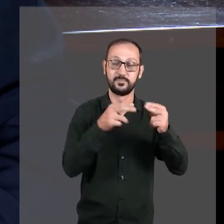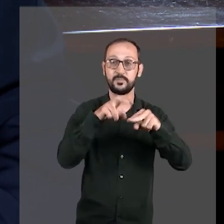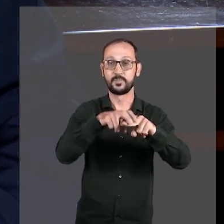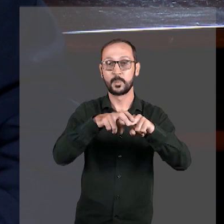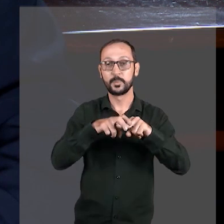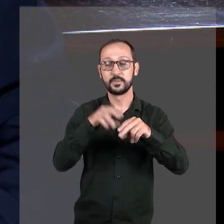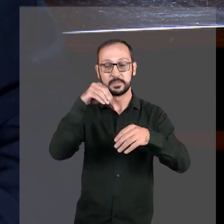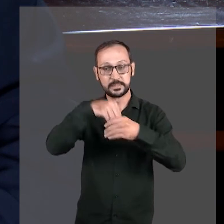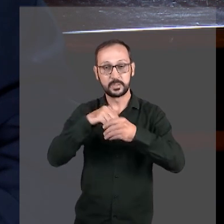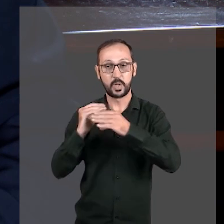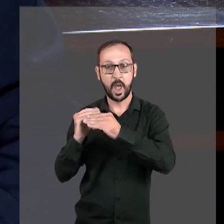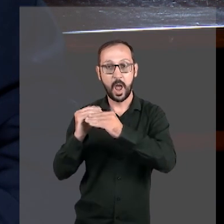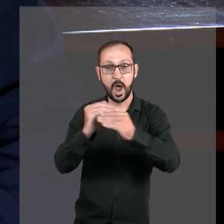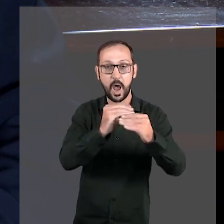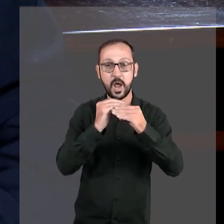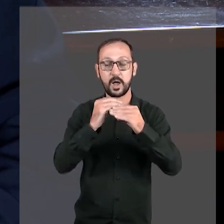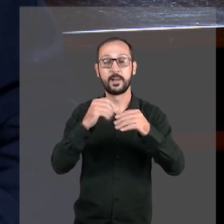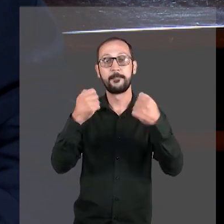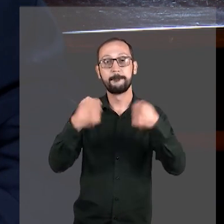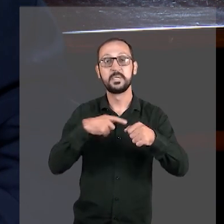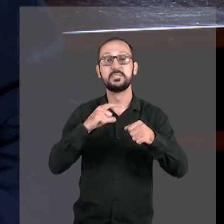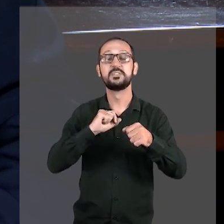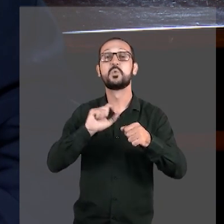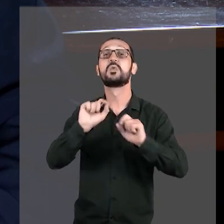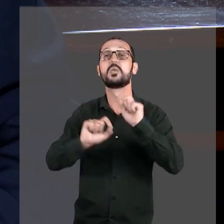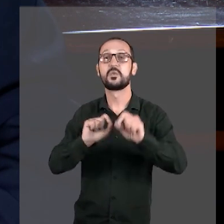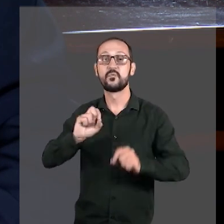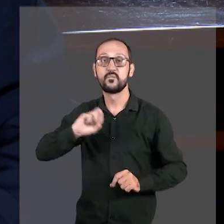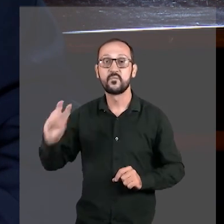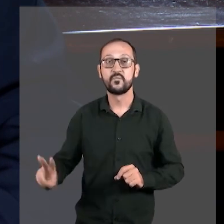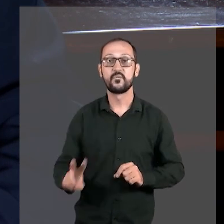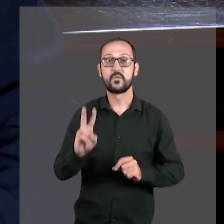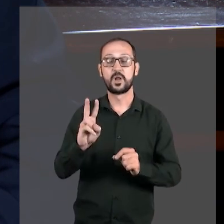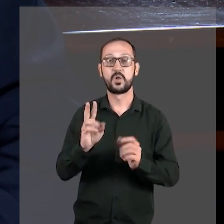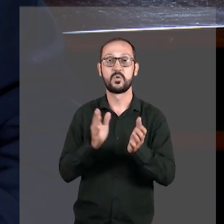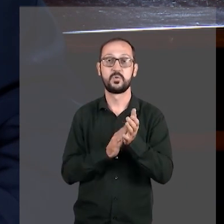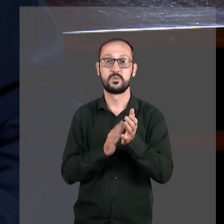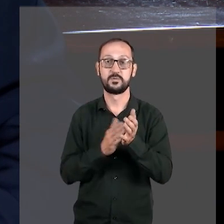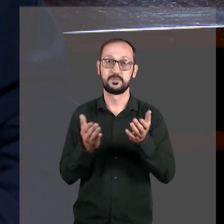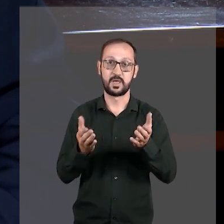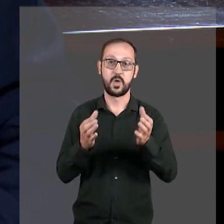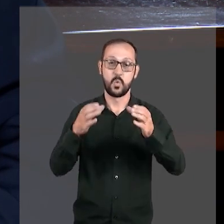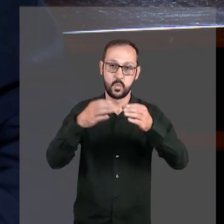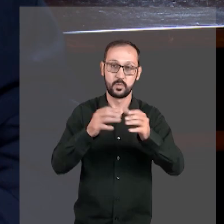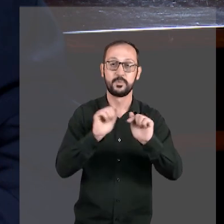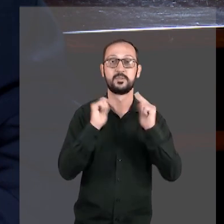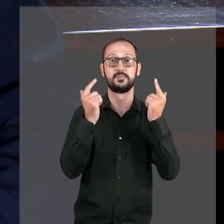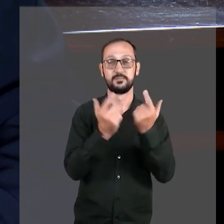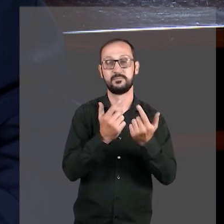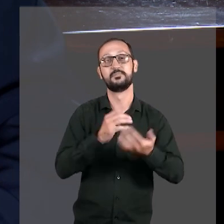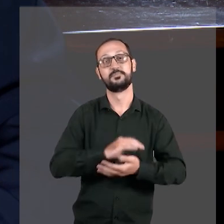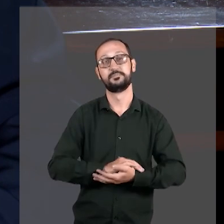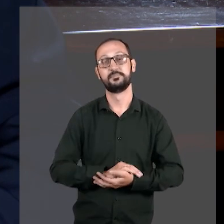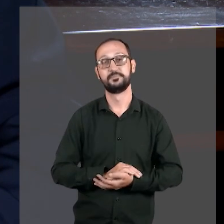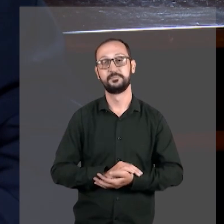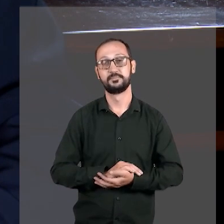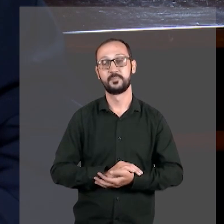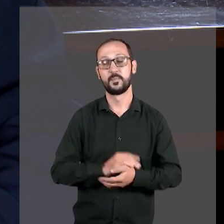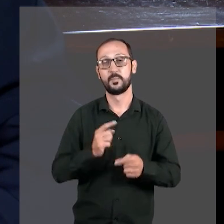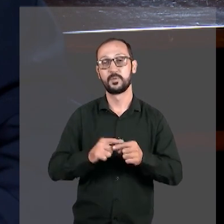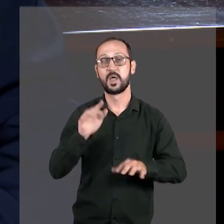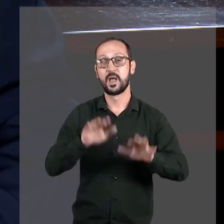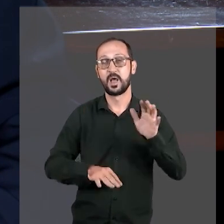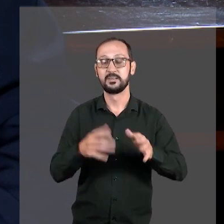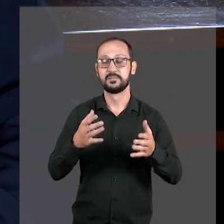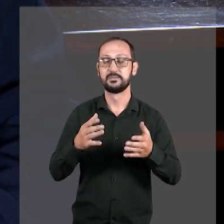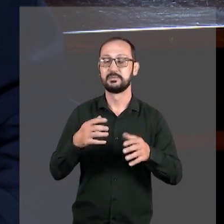isso que na democracia nós temos que valorizar o parlamento. A despeito de,